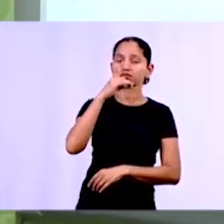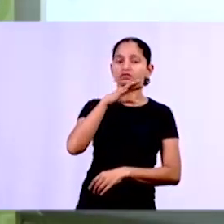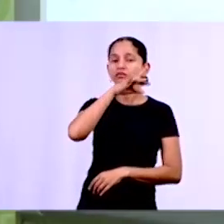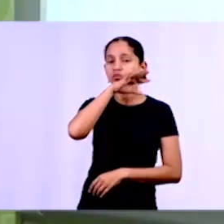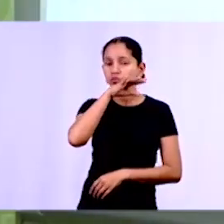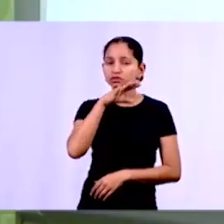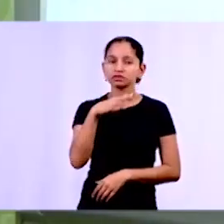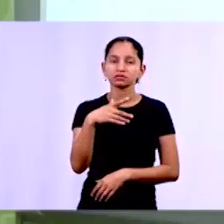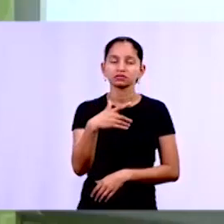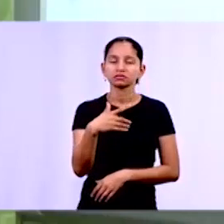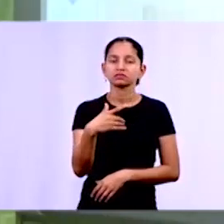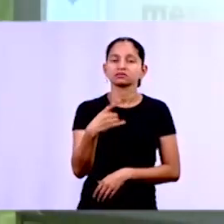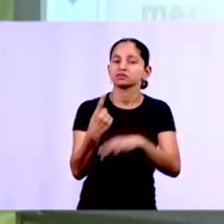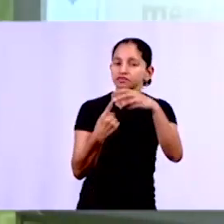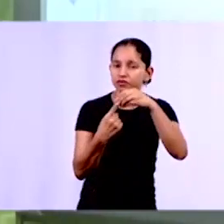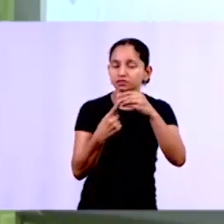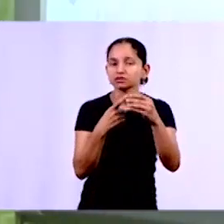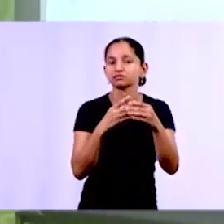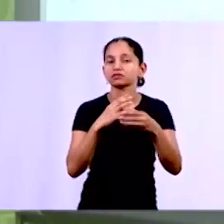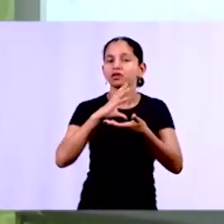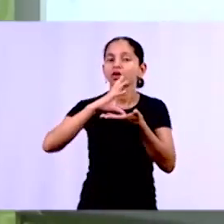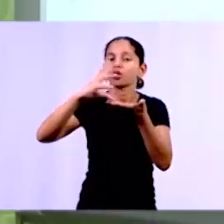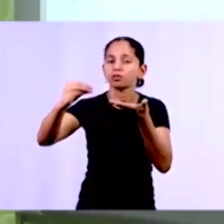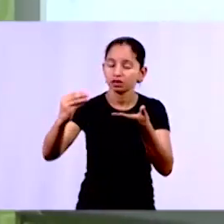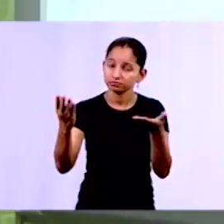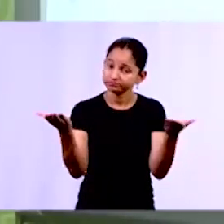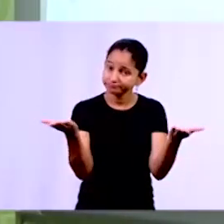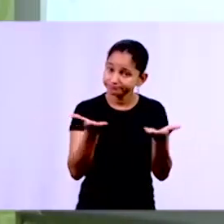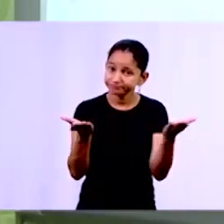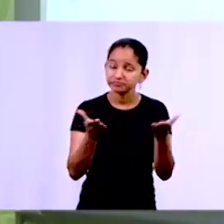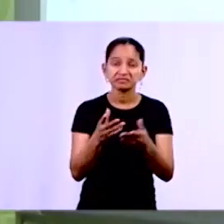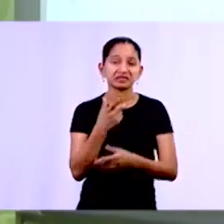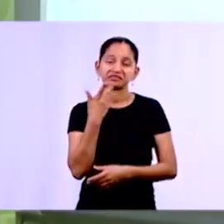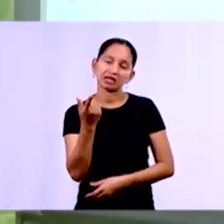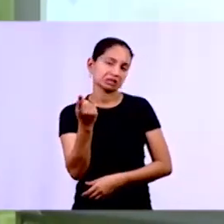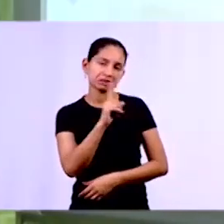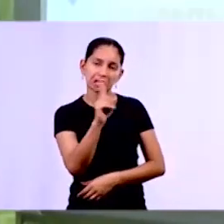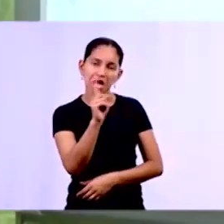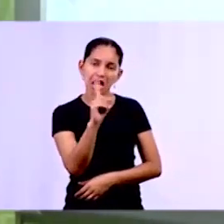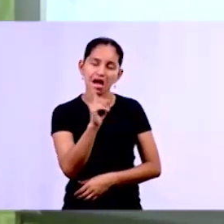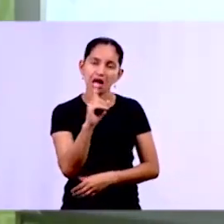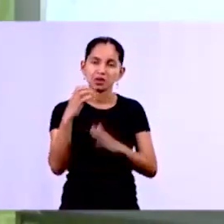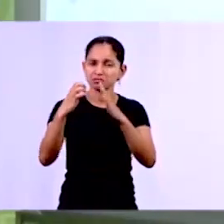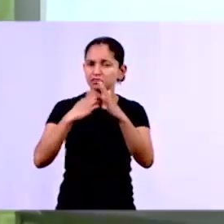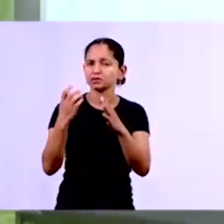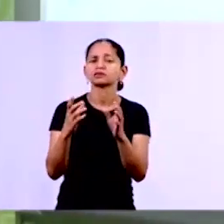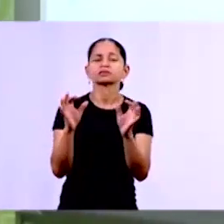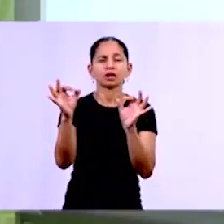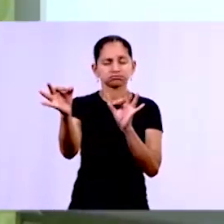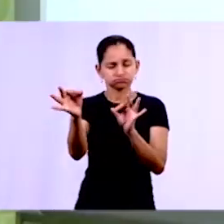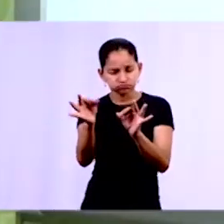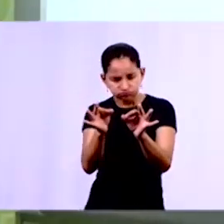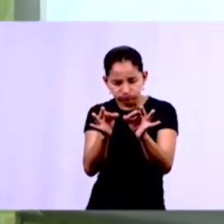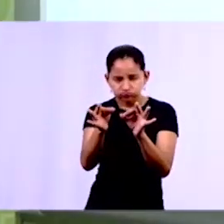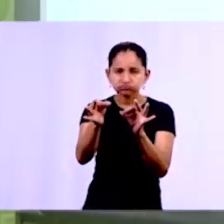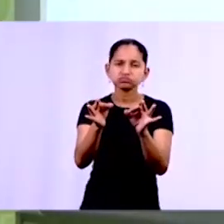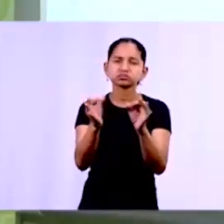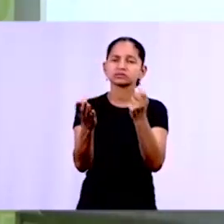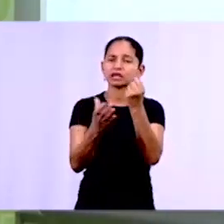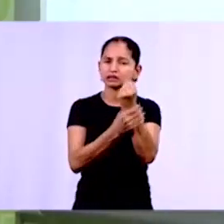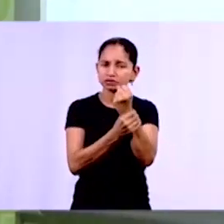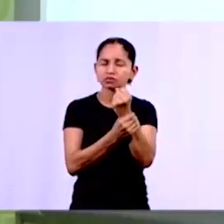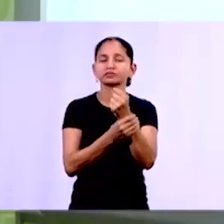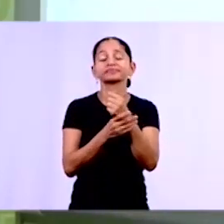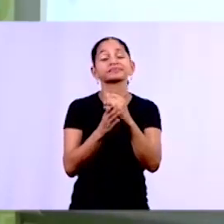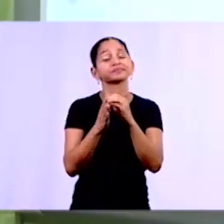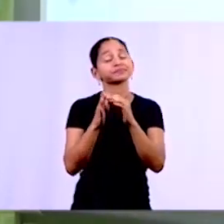ficaria exposto. Bem que as empresas hoje, elas negam, dizem que estão criptografando os dados, estão protegendo, mas